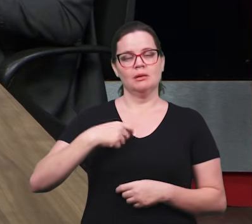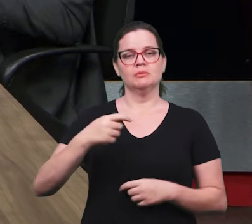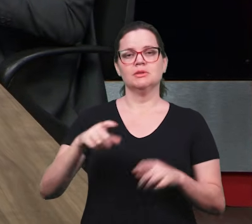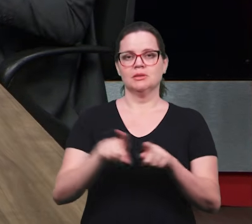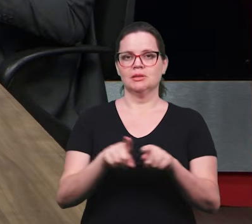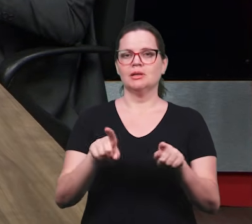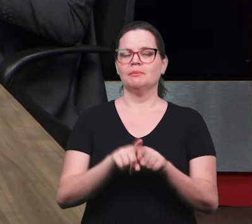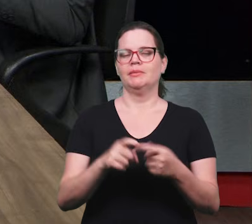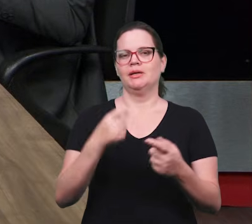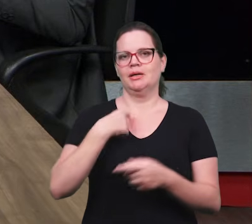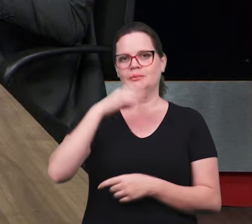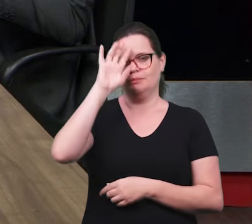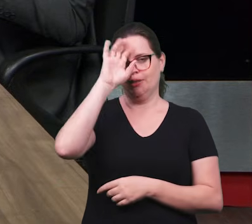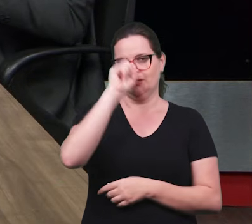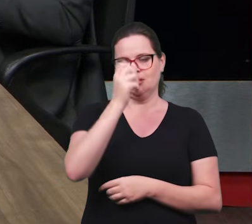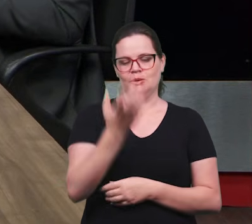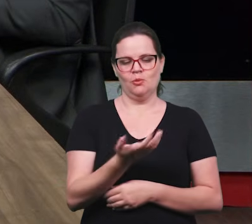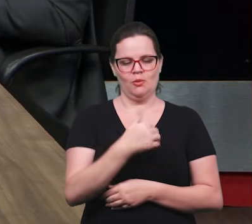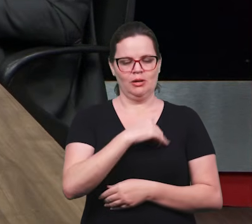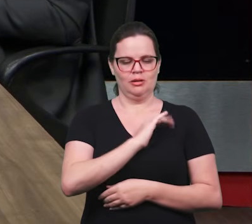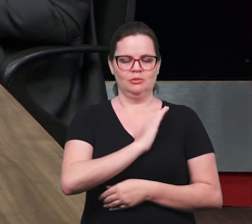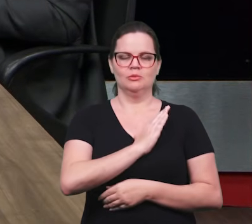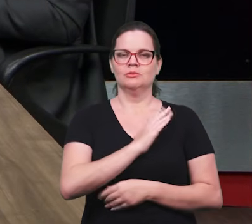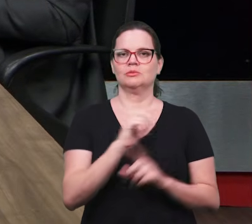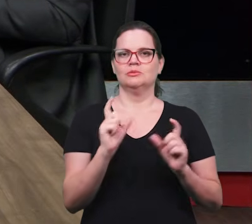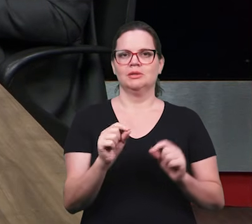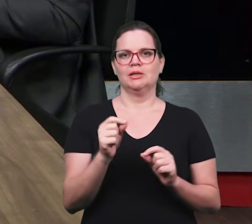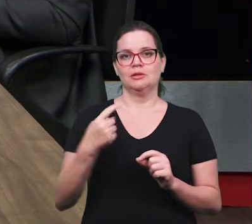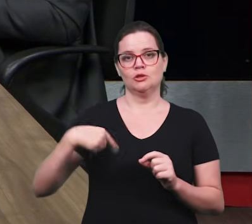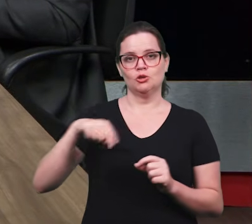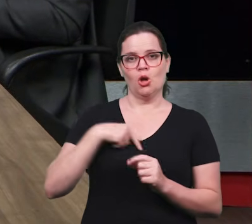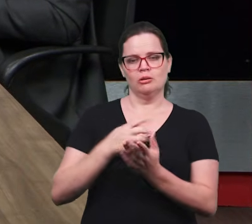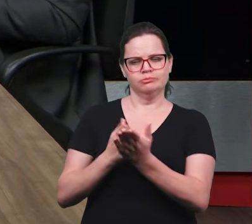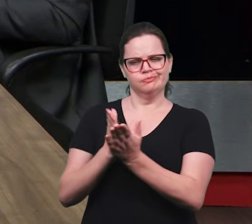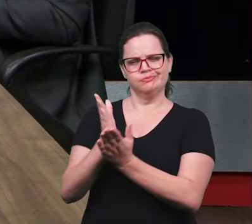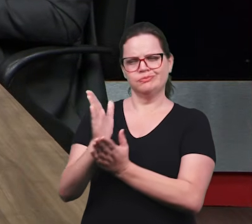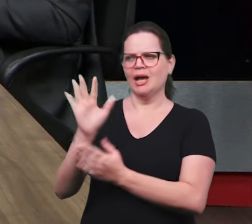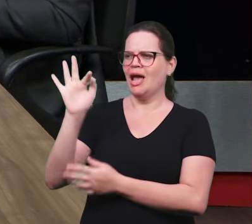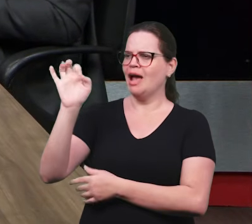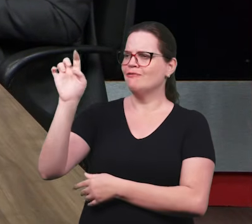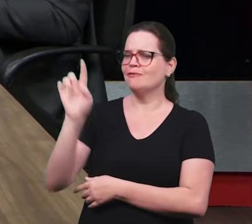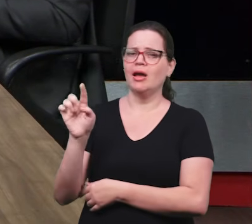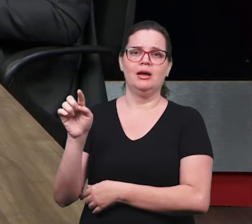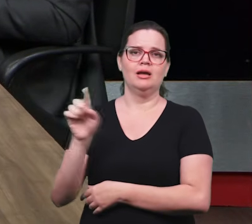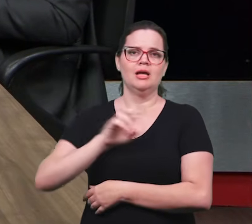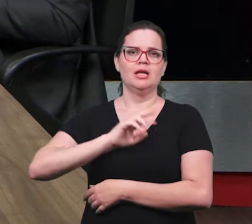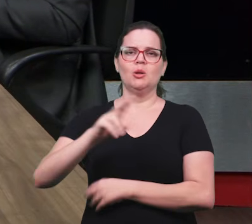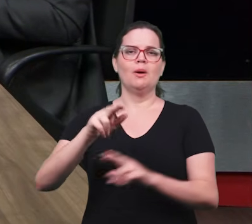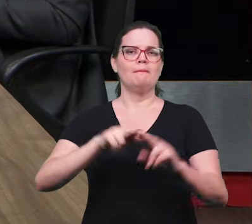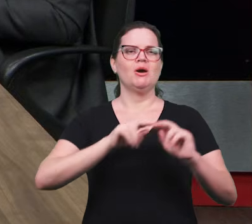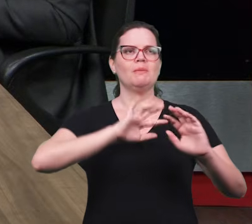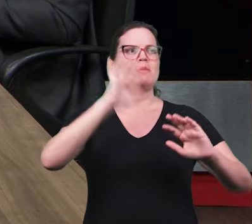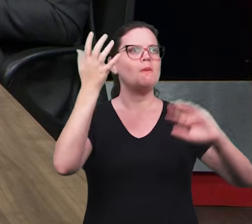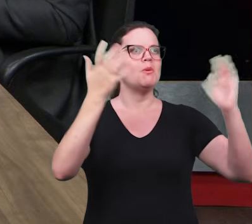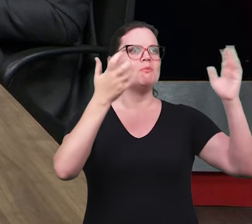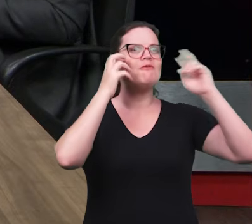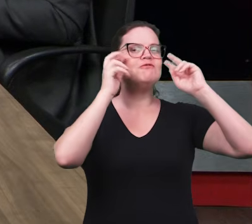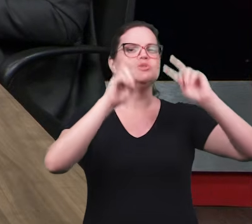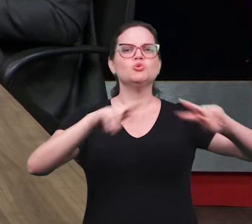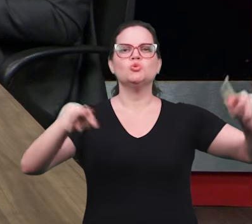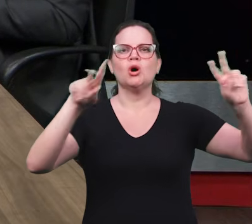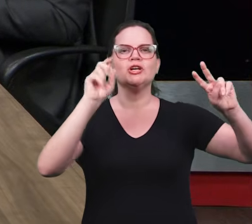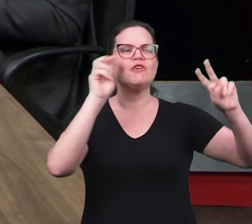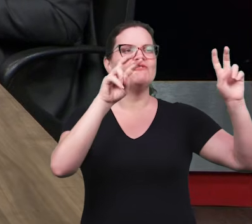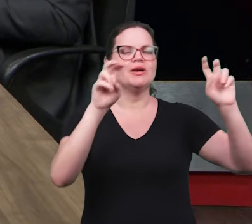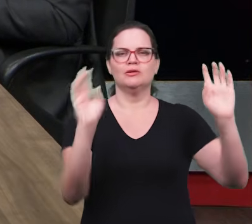bem registrado, né, no nosso coração, que a caminhada da igreja, a nossa caminhada, ela é por fé. Ela não é